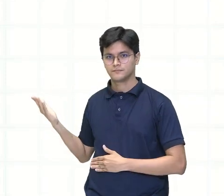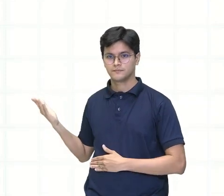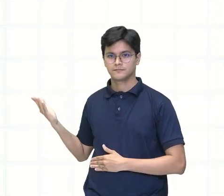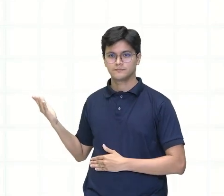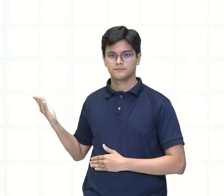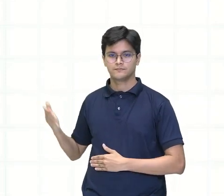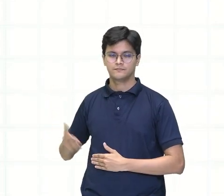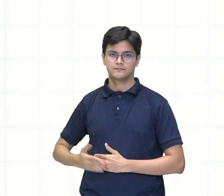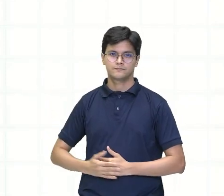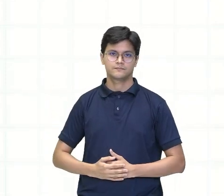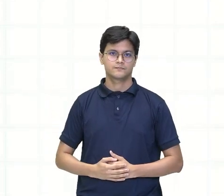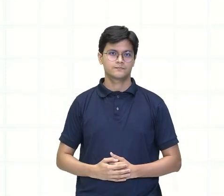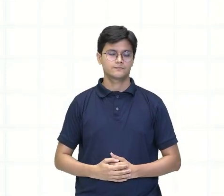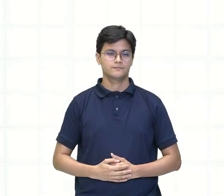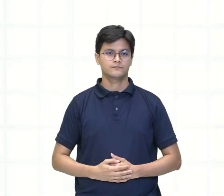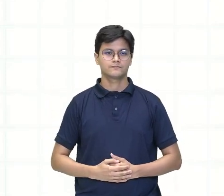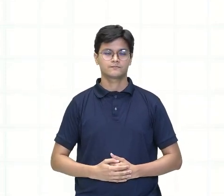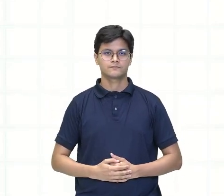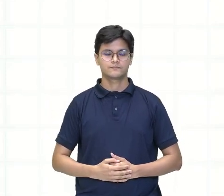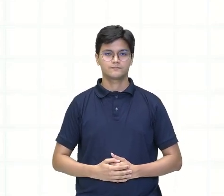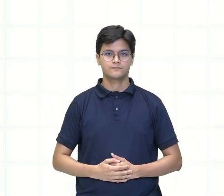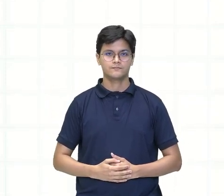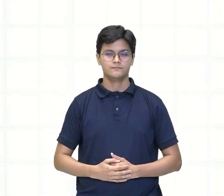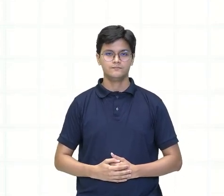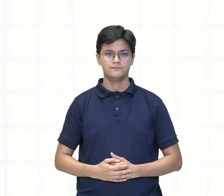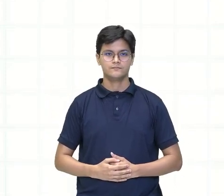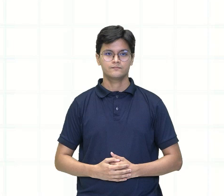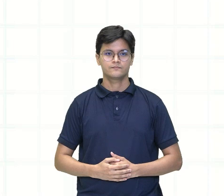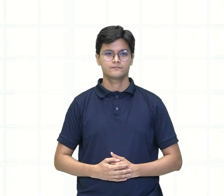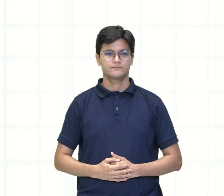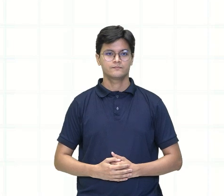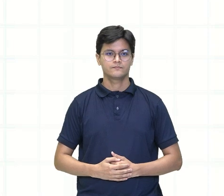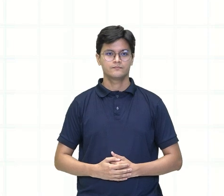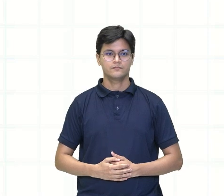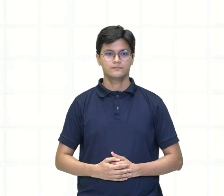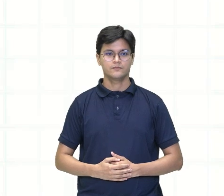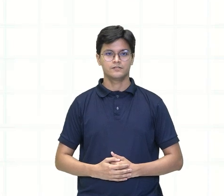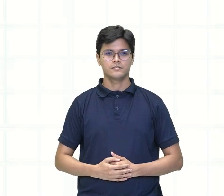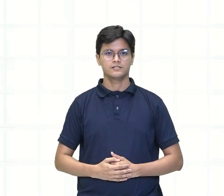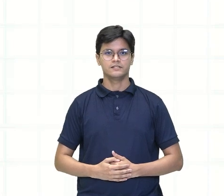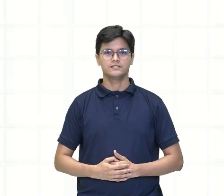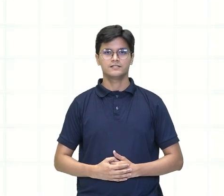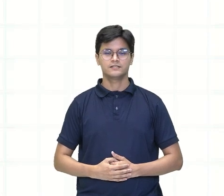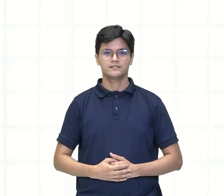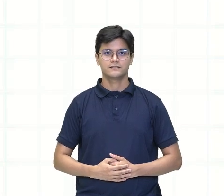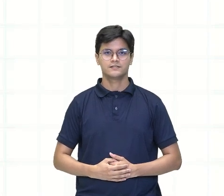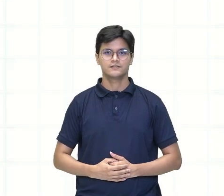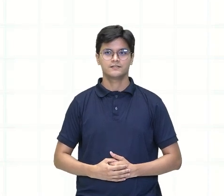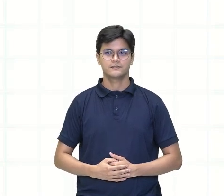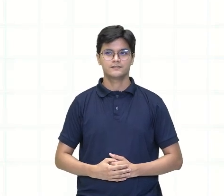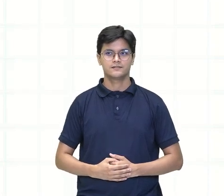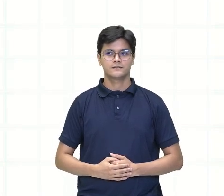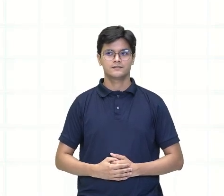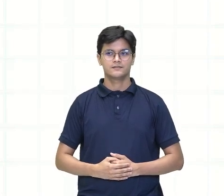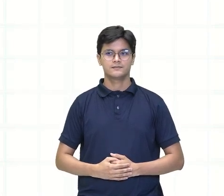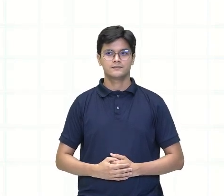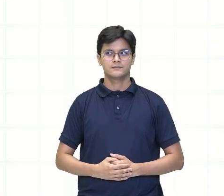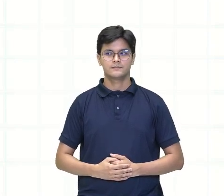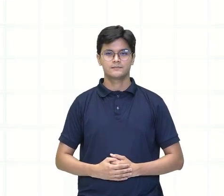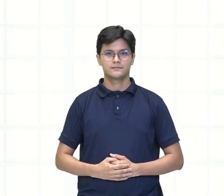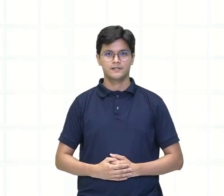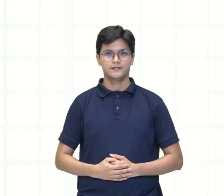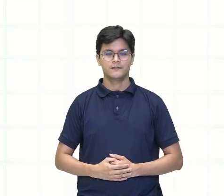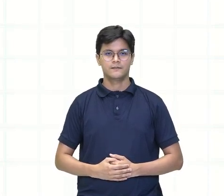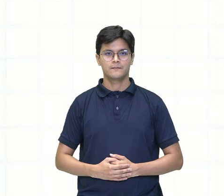technology after car plummets 1,400 feet over cliff on Mount Wilson, Los